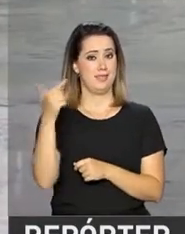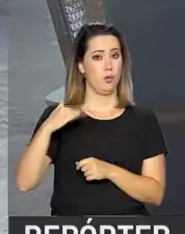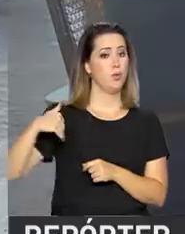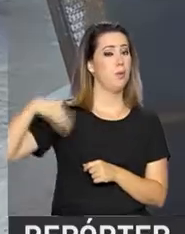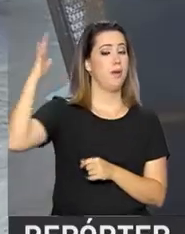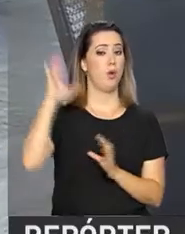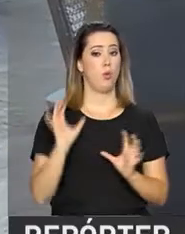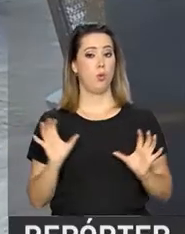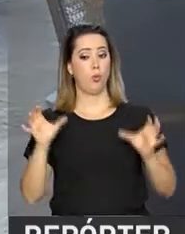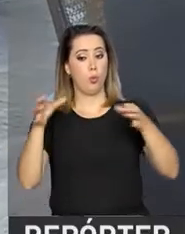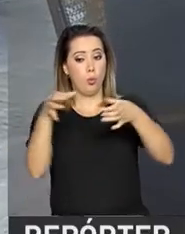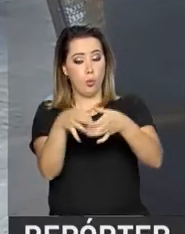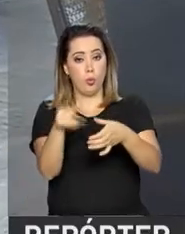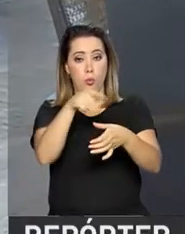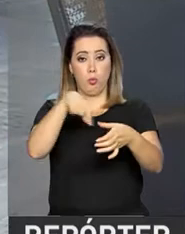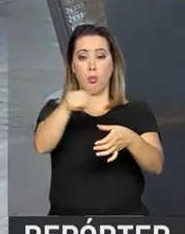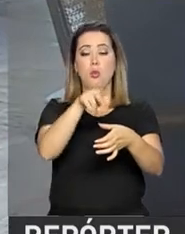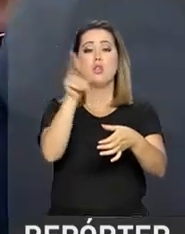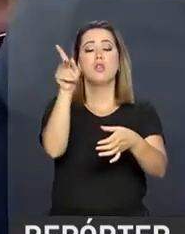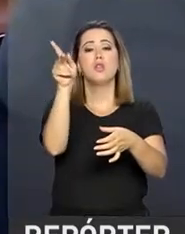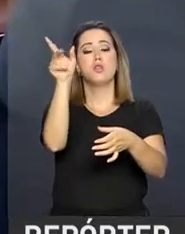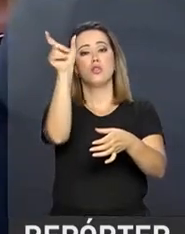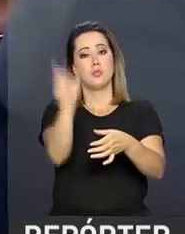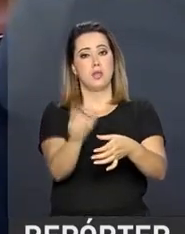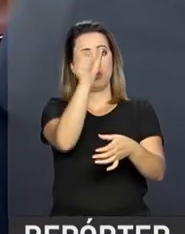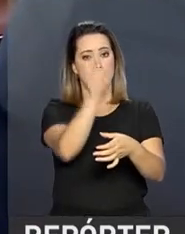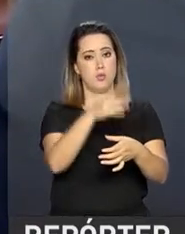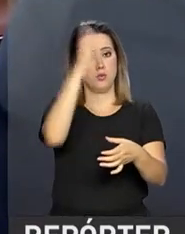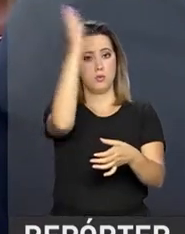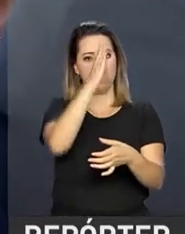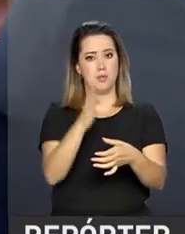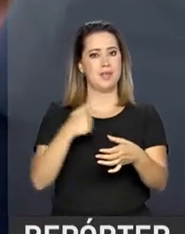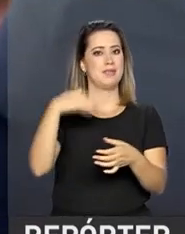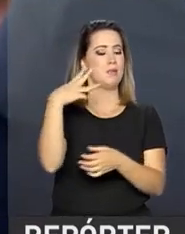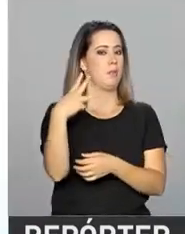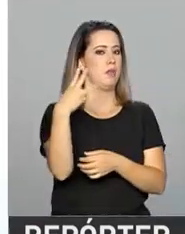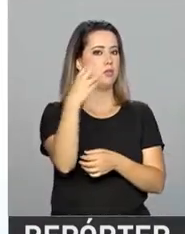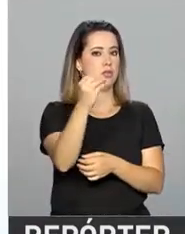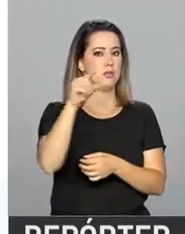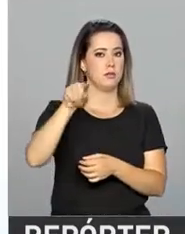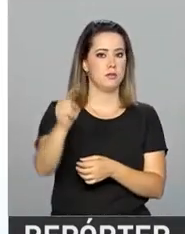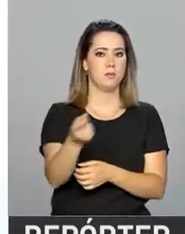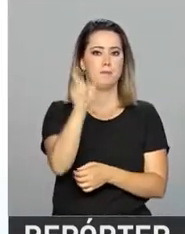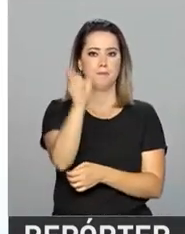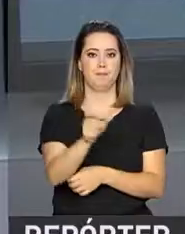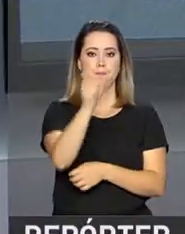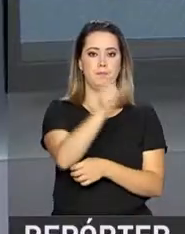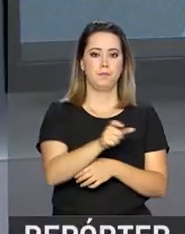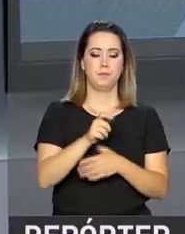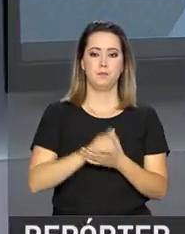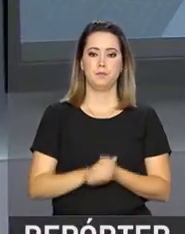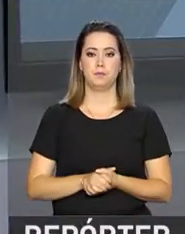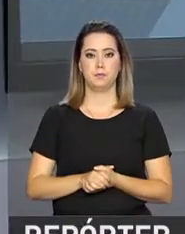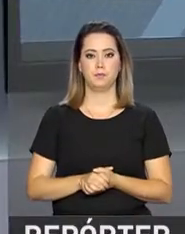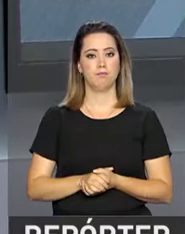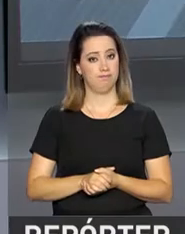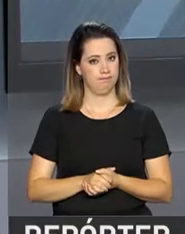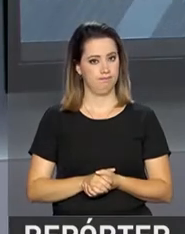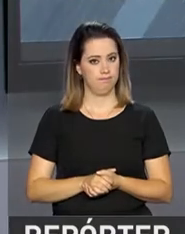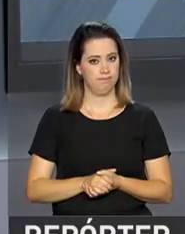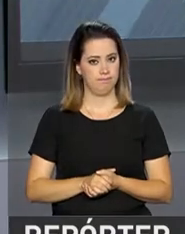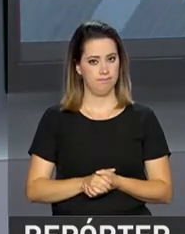de brasileiros no exterior, estimada em 330 mil pessoas. E o